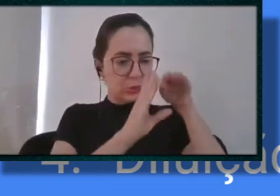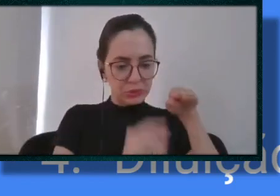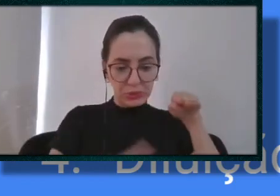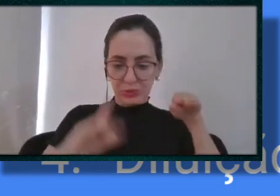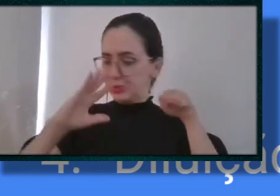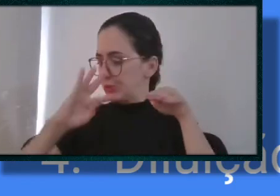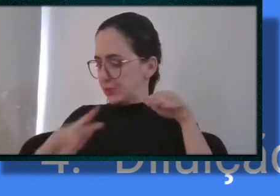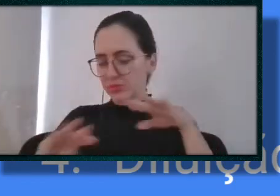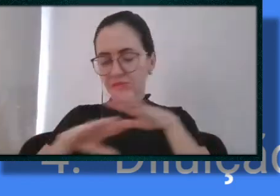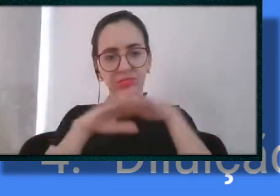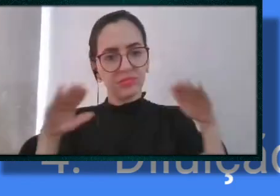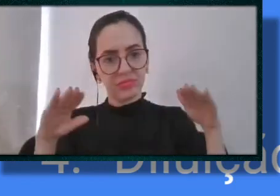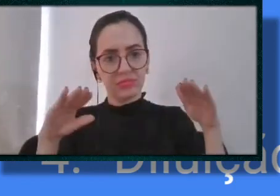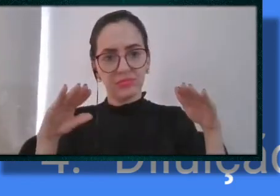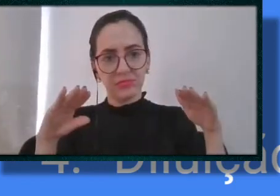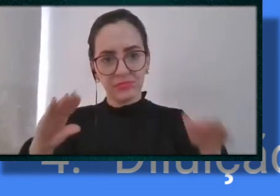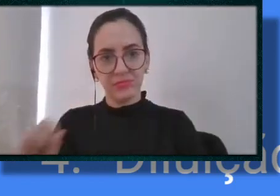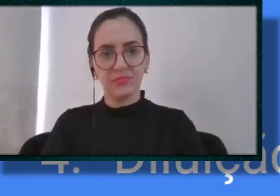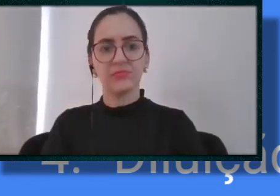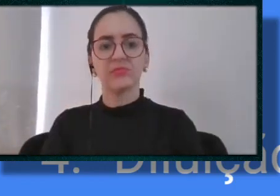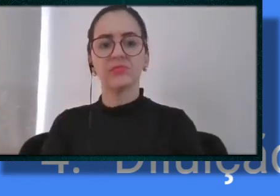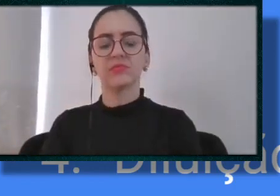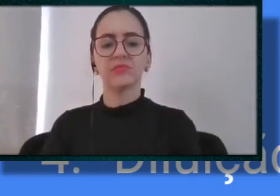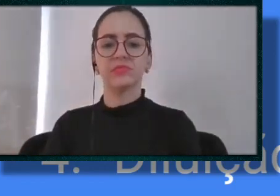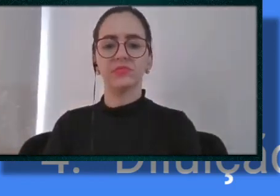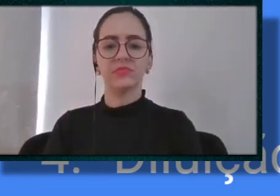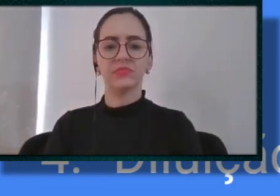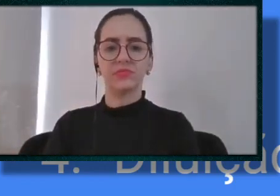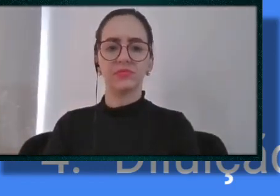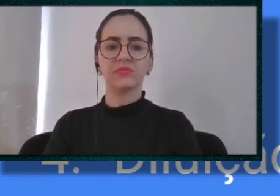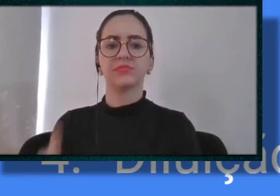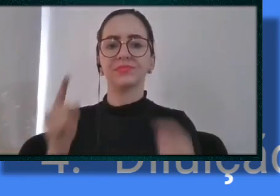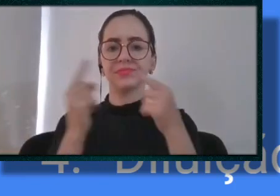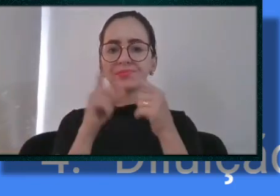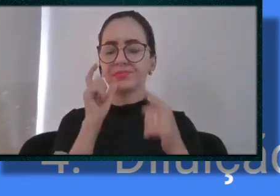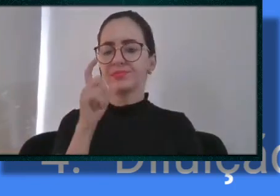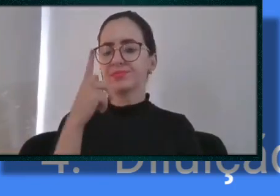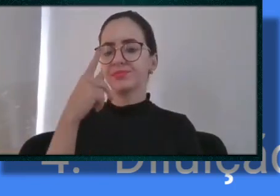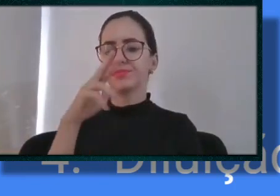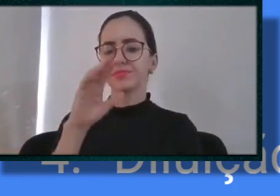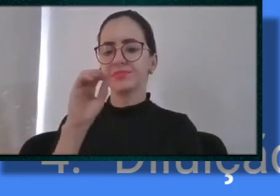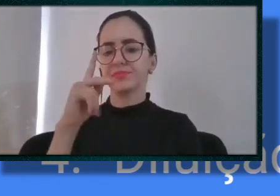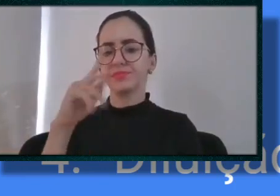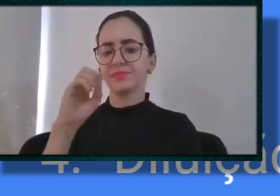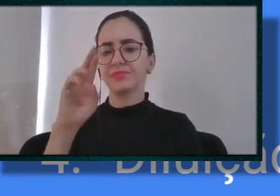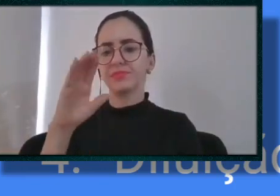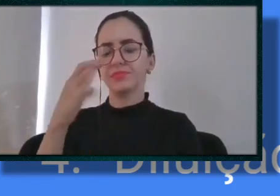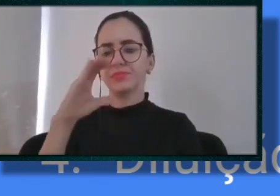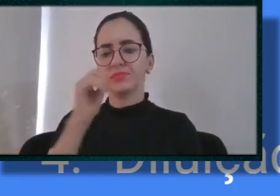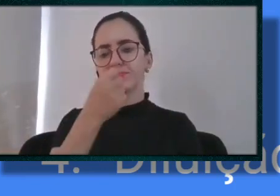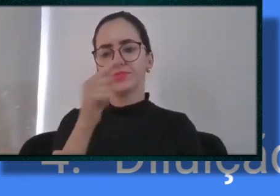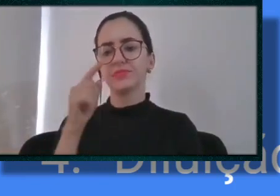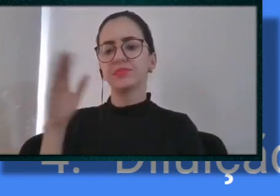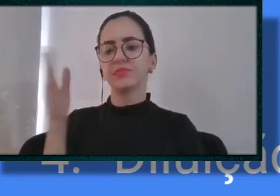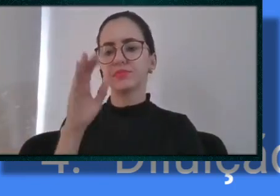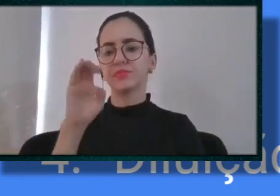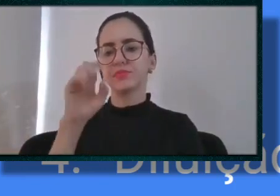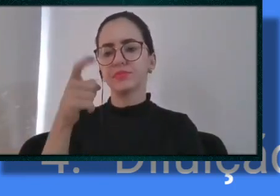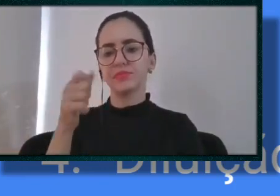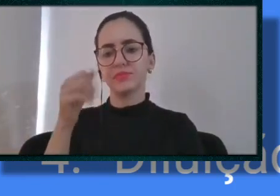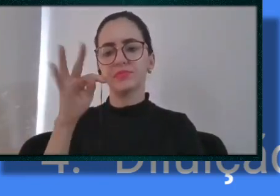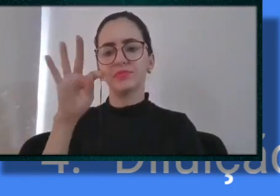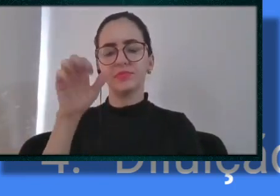ó, a minha reação química é uma reação de um ácido com a base que forma sal e água. É a reação mais simples que a gente pode